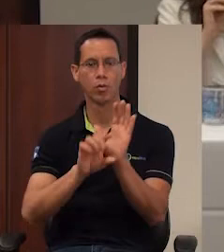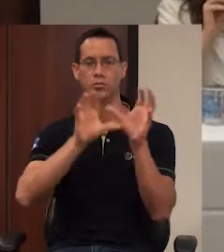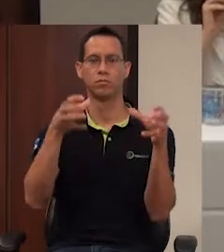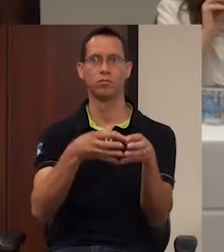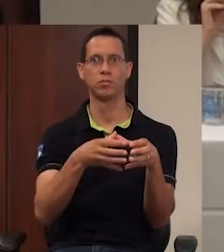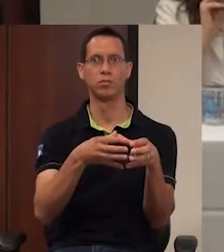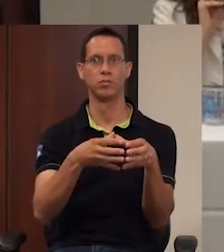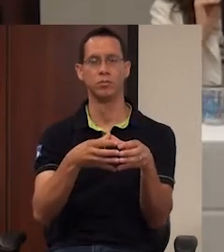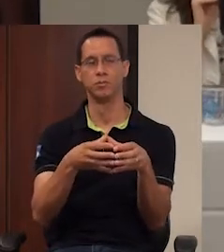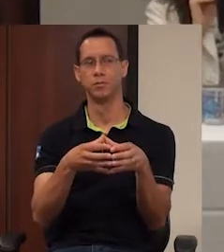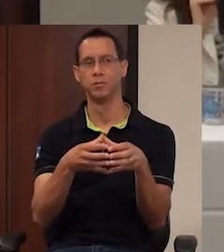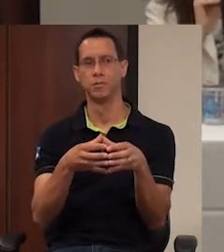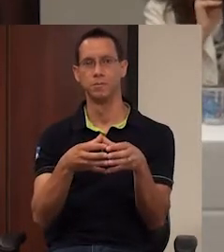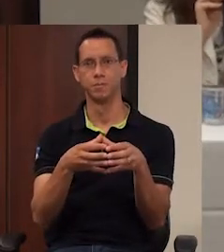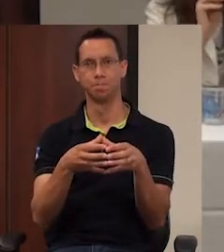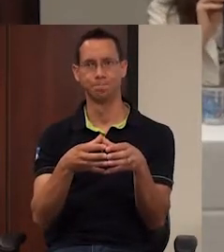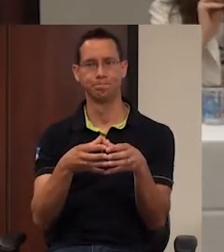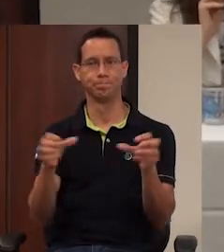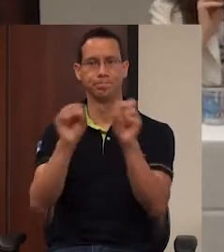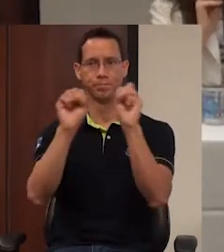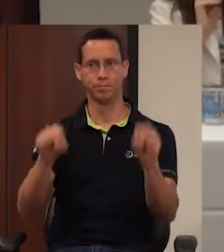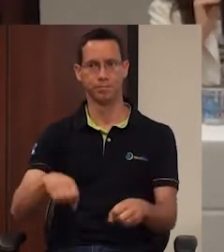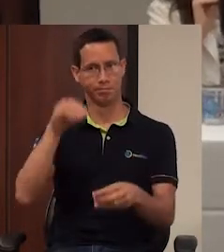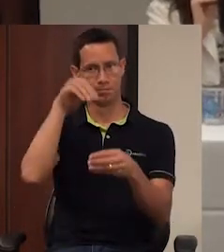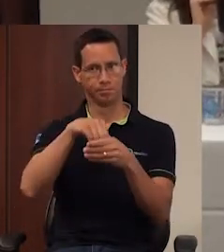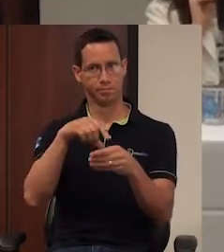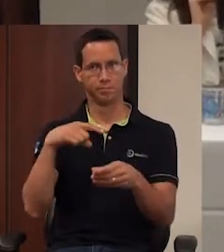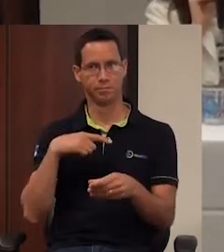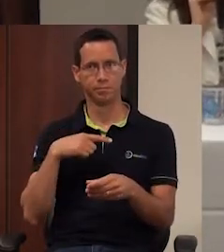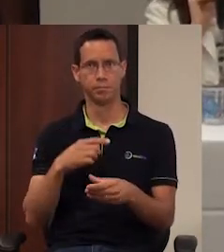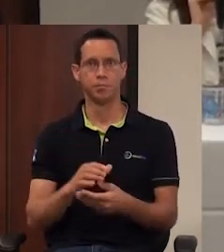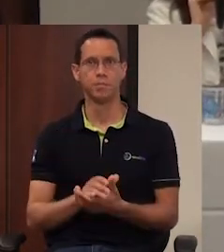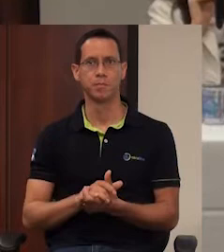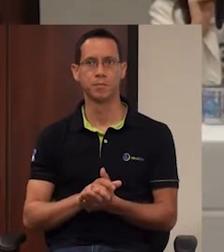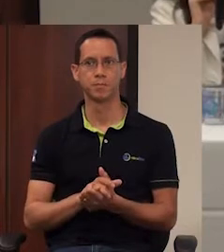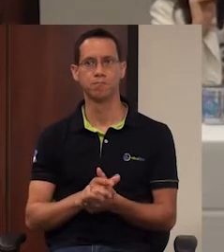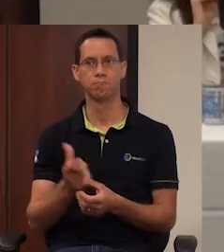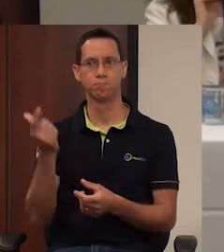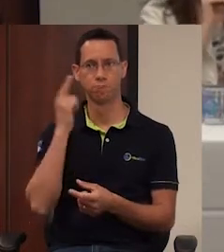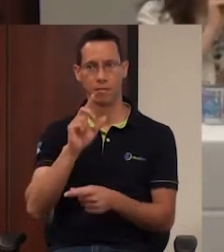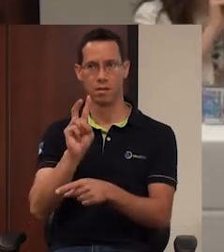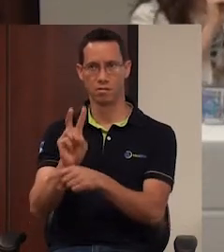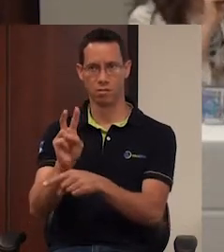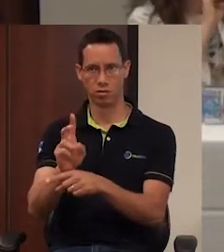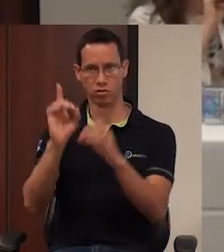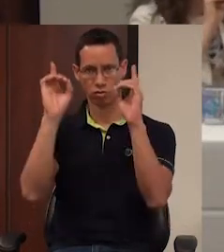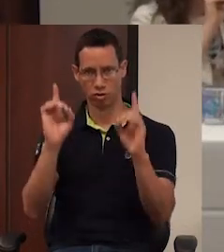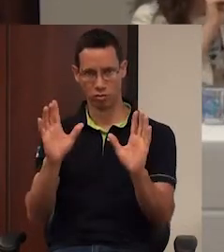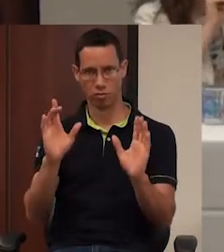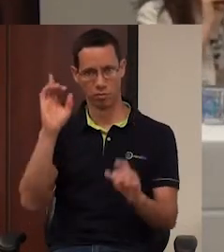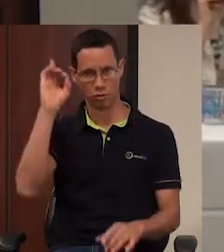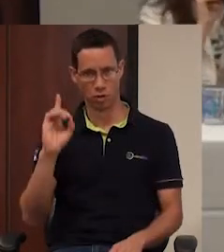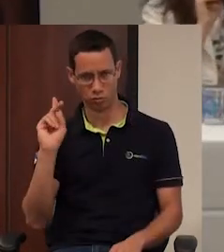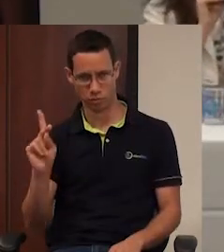redes, né? Então, dentro do próprio sistema de garantir proteção de direitos, digamos que no Brasil a gente